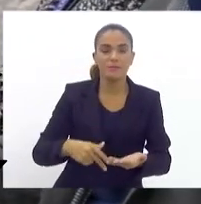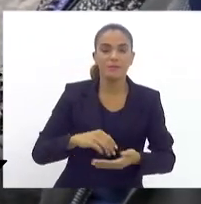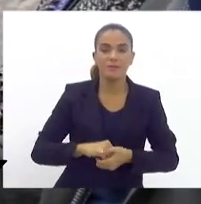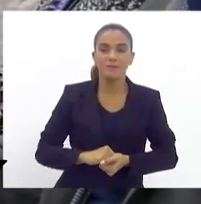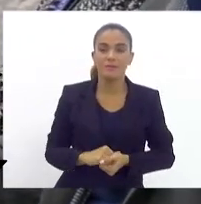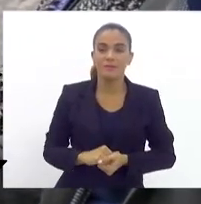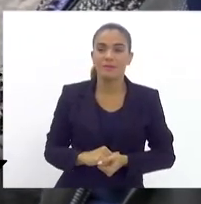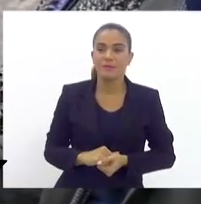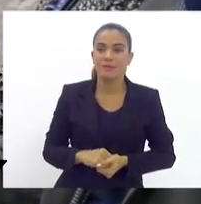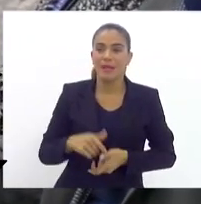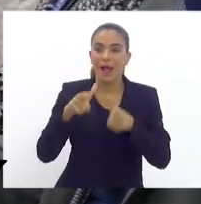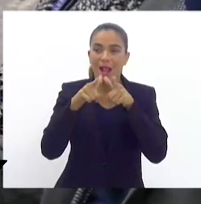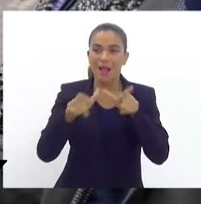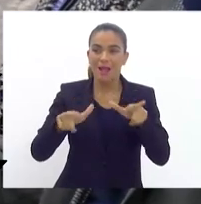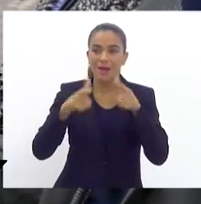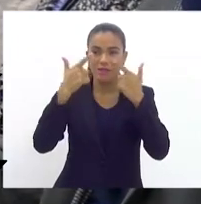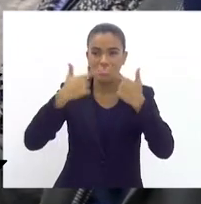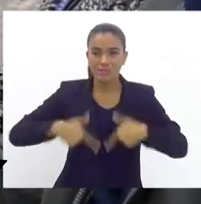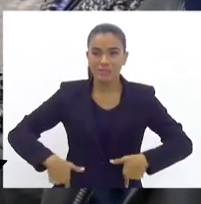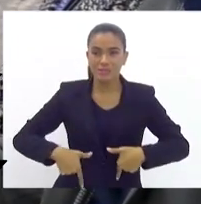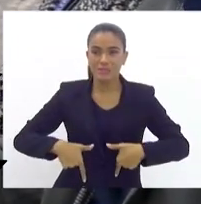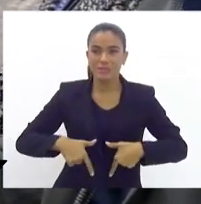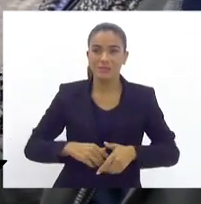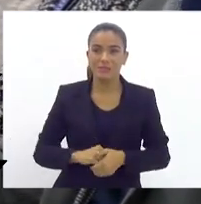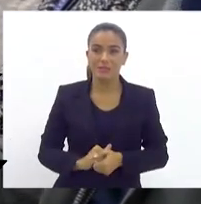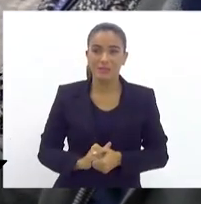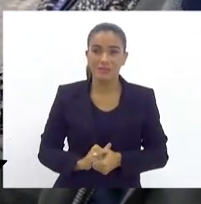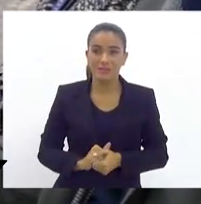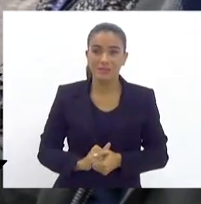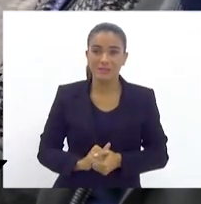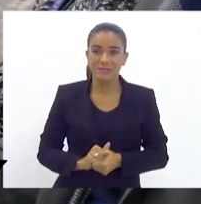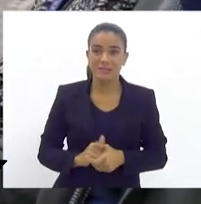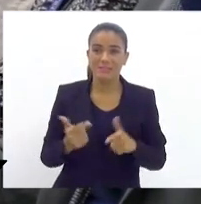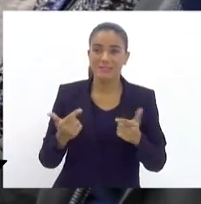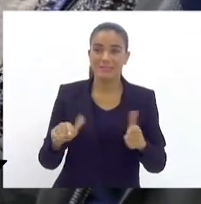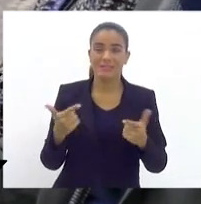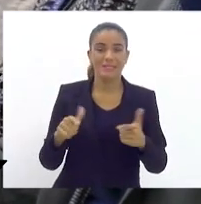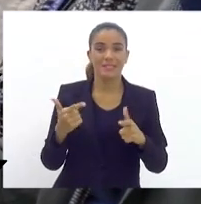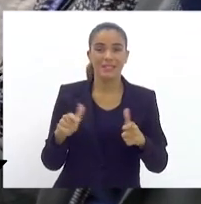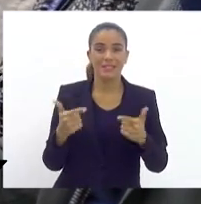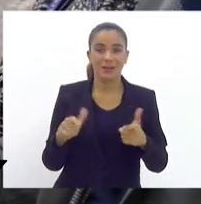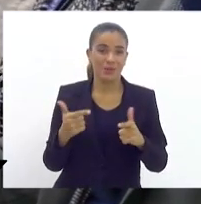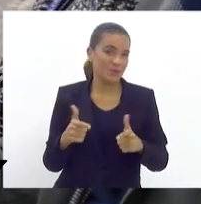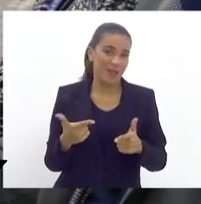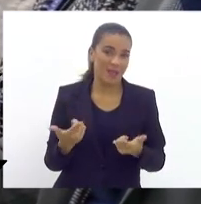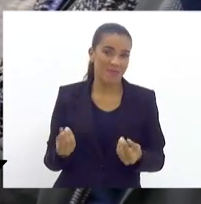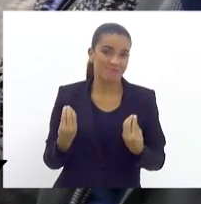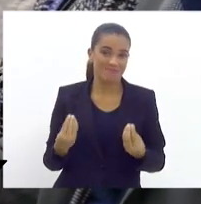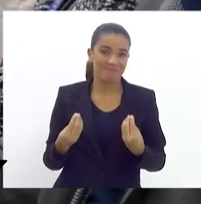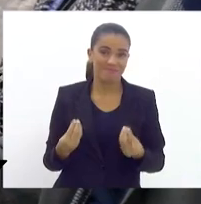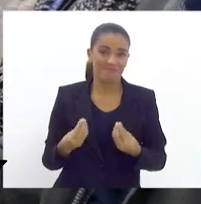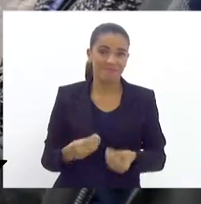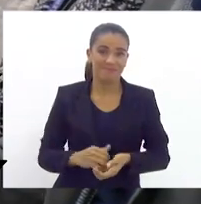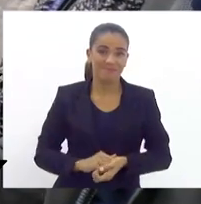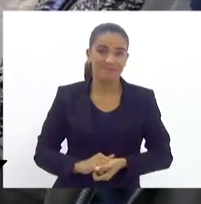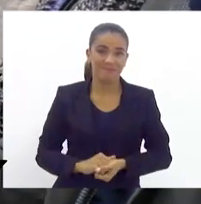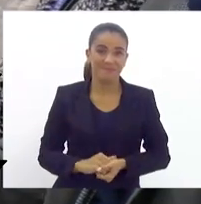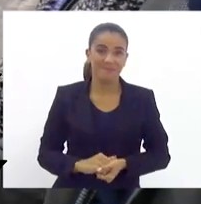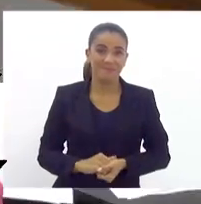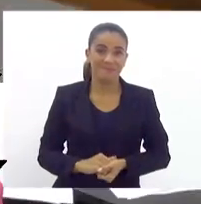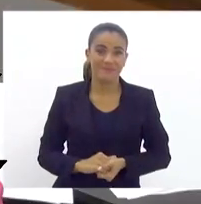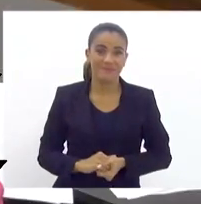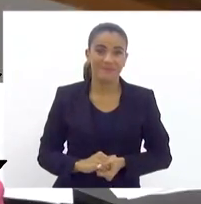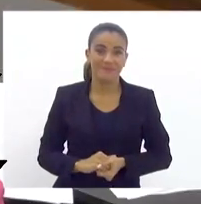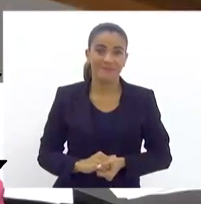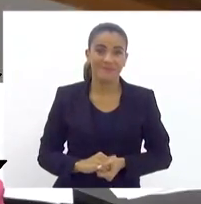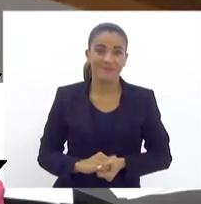a linguagem neutra ela não tem razão de ser. Muito obrigado.